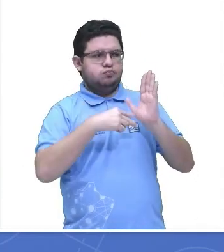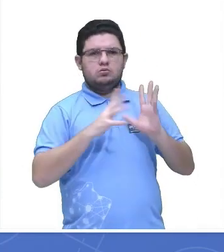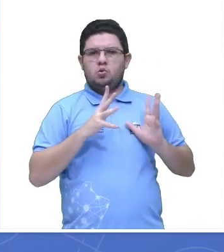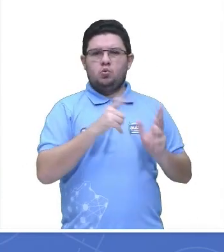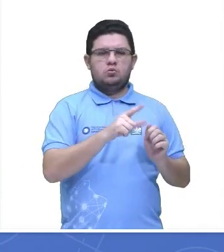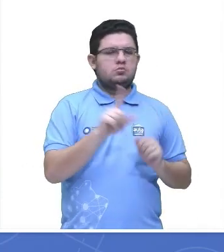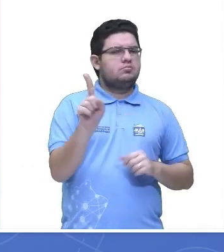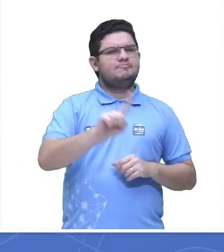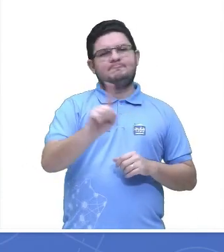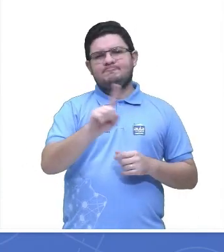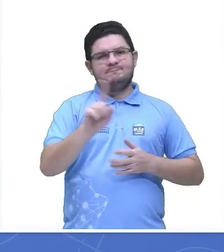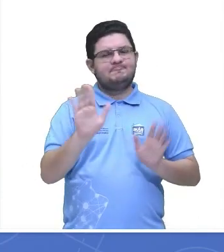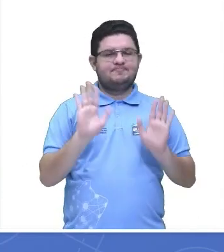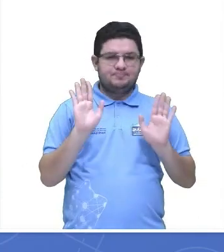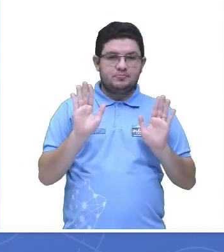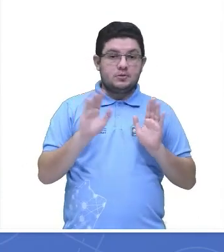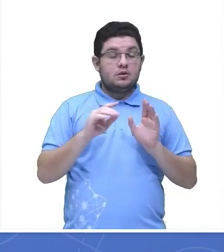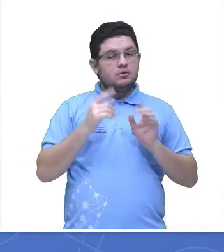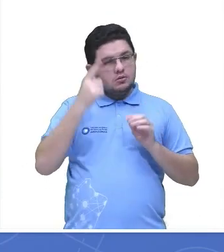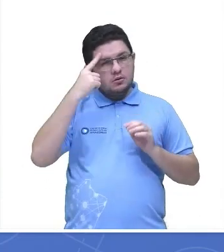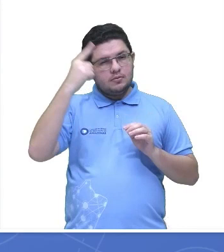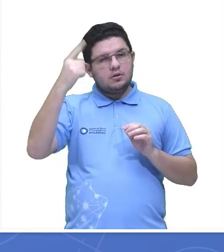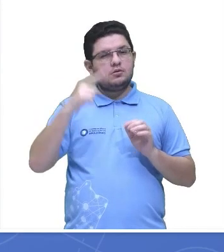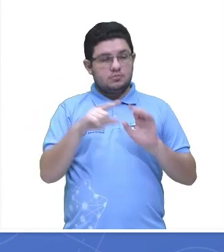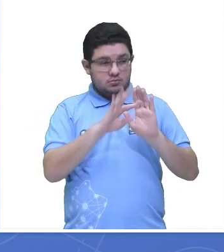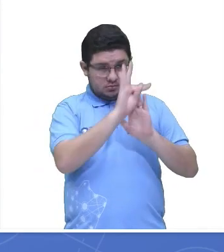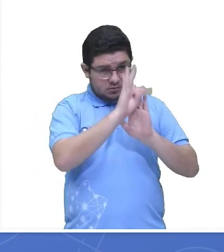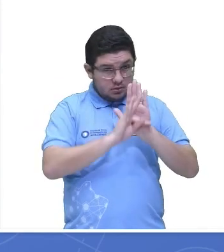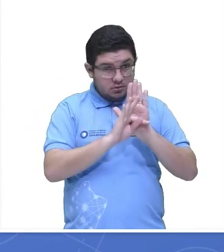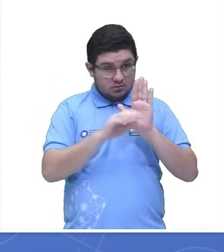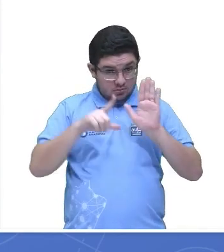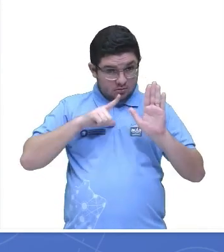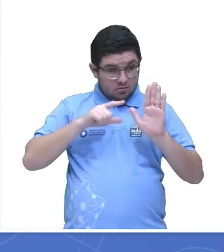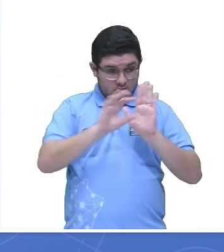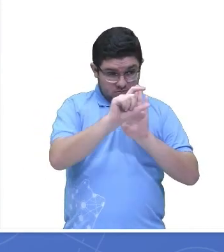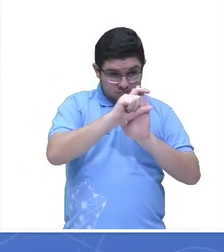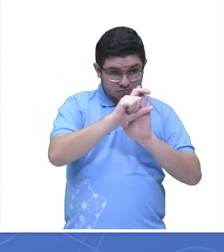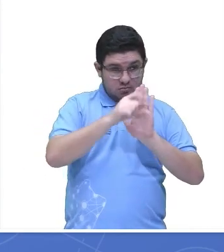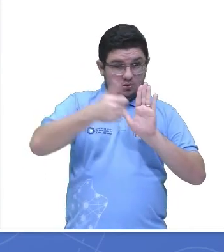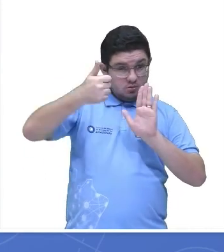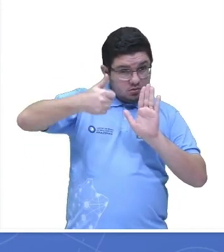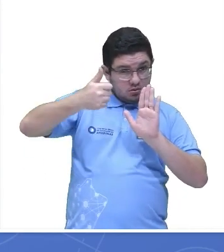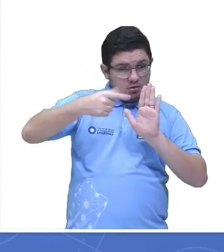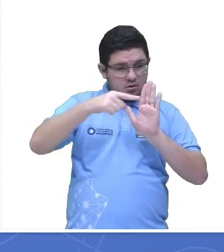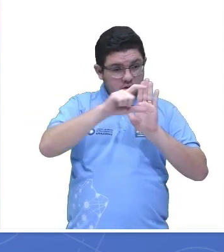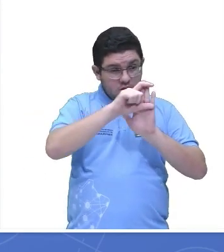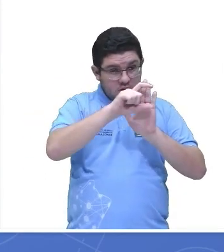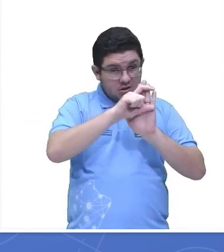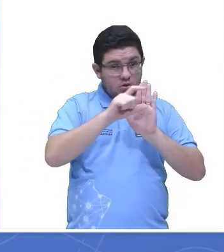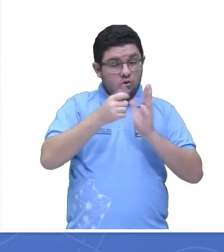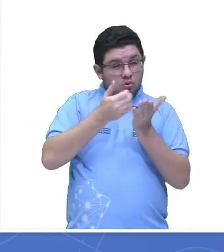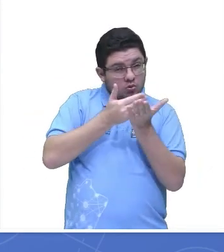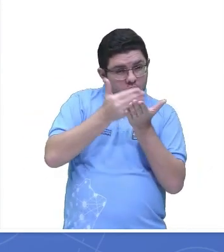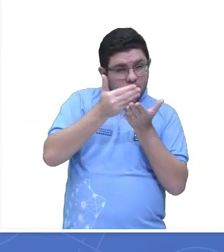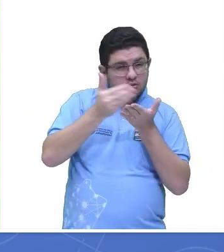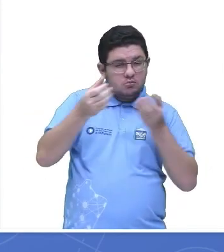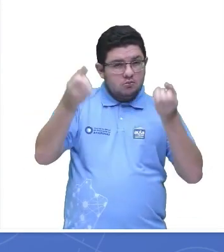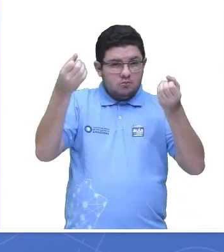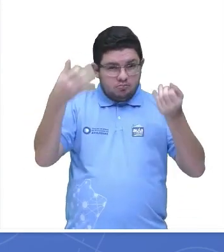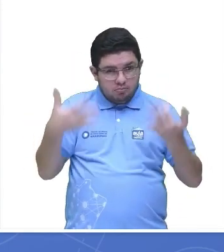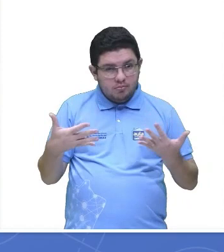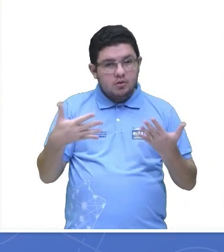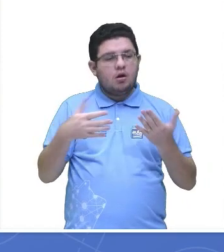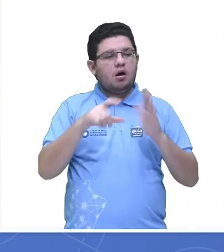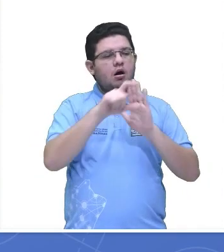que trazer uma certa introdução, vai te dar ideia do que se trata esse texto. Né? Uma outra dica também é você identificar